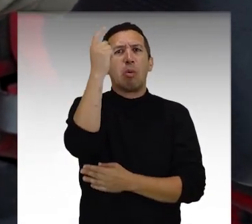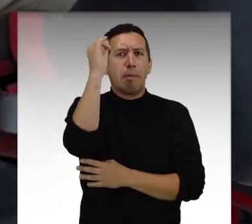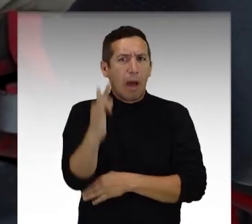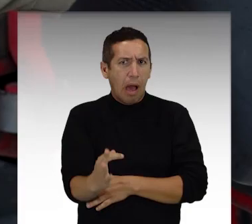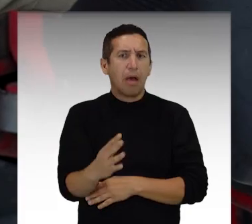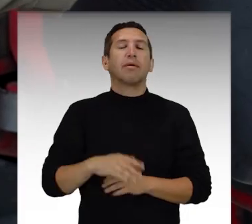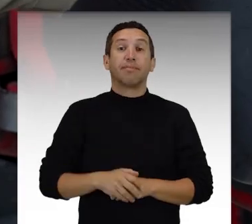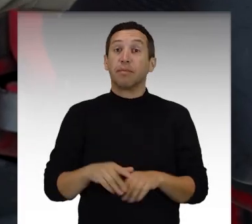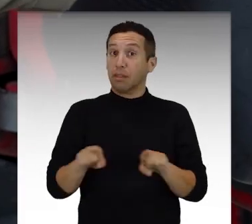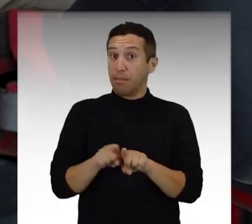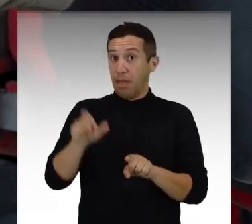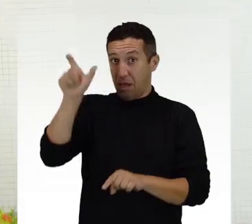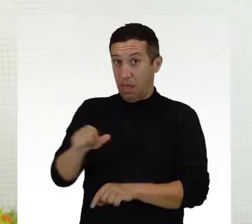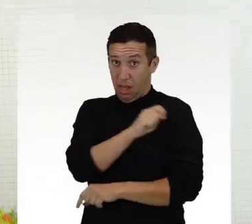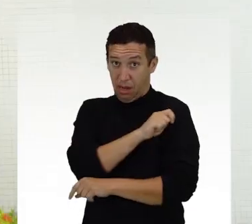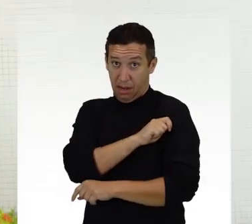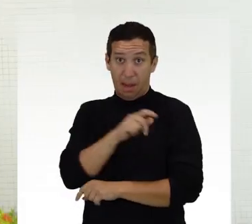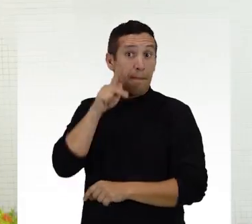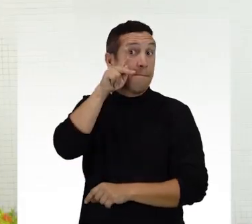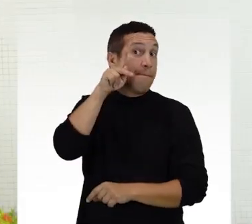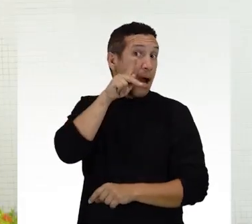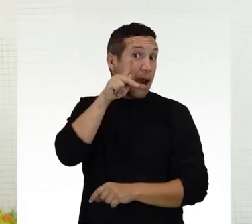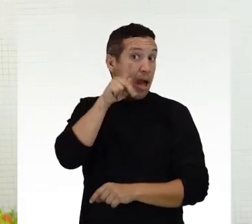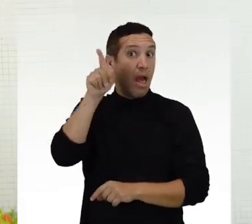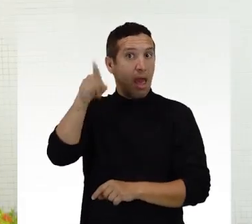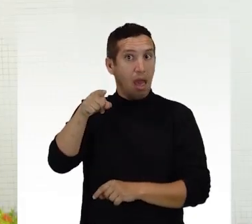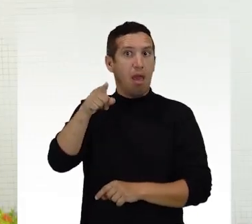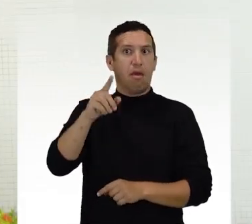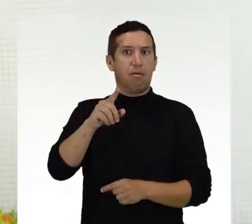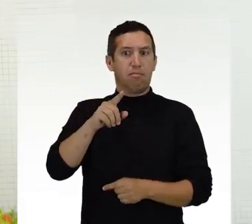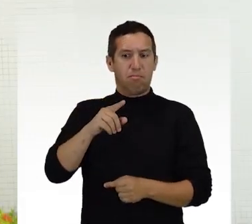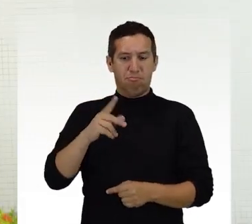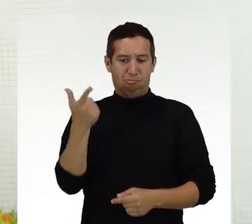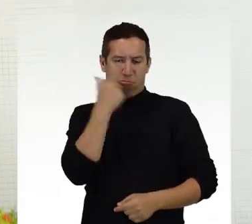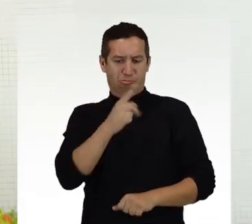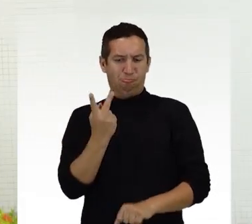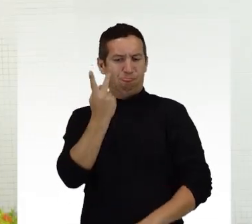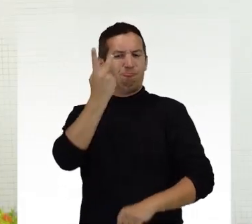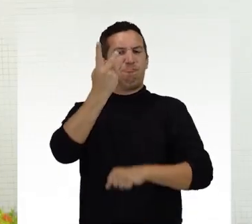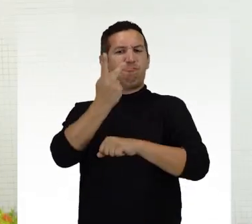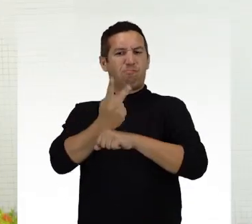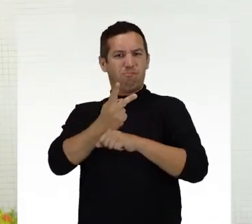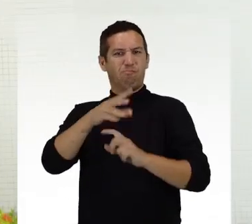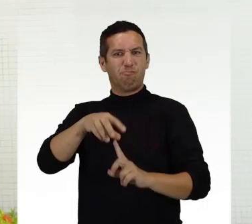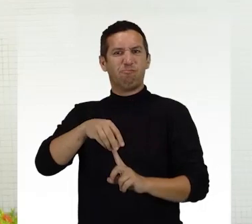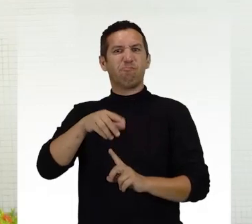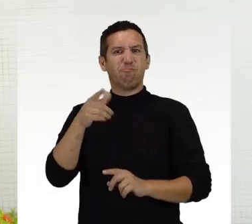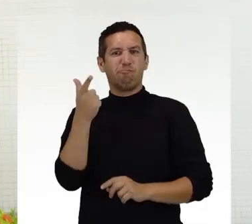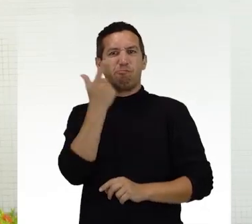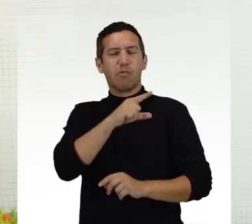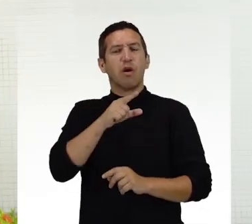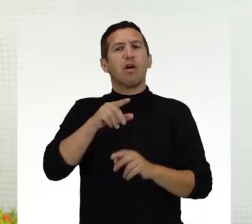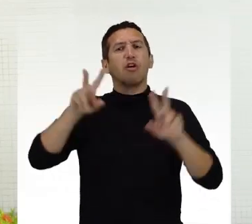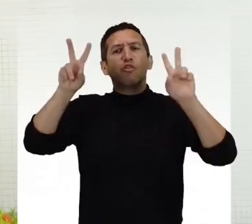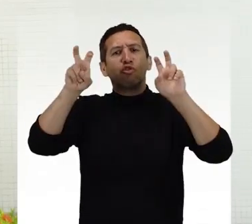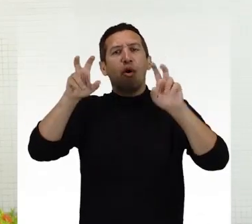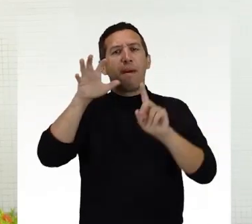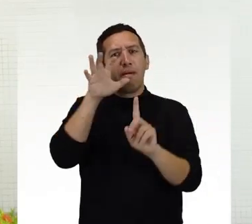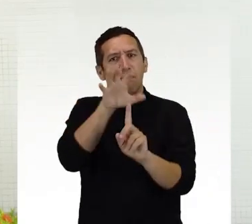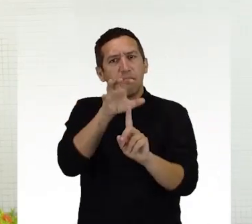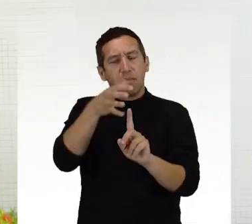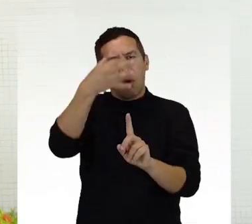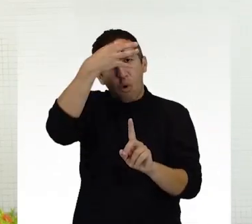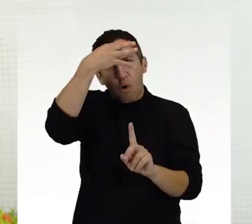até meia-noite, 1 hora da manhã. Aluno de escola pública da Paraíba é destaque em premiação do MPT,